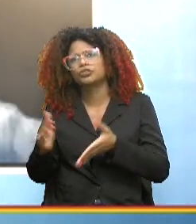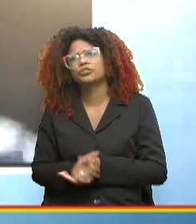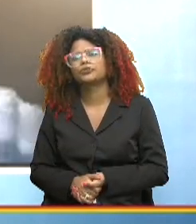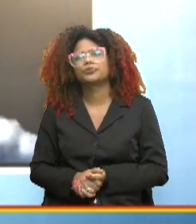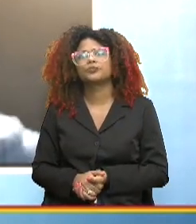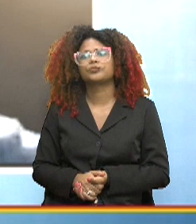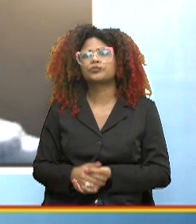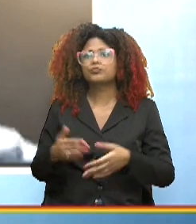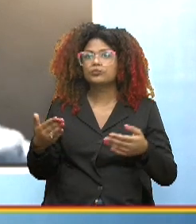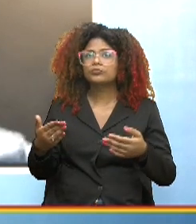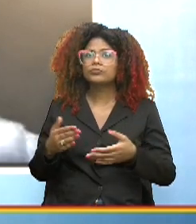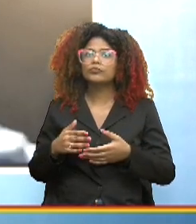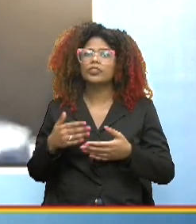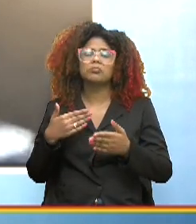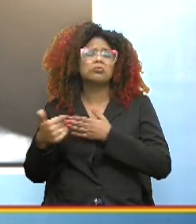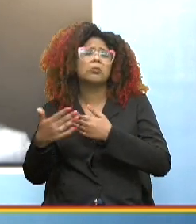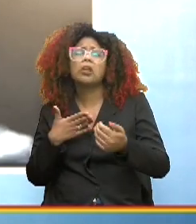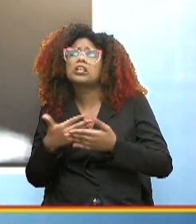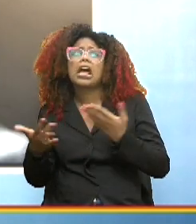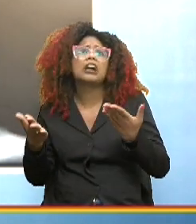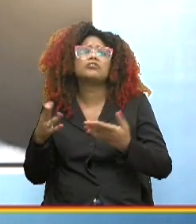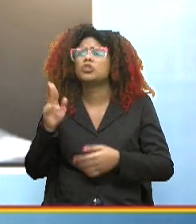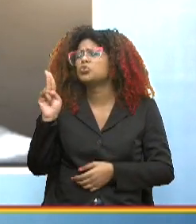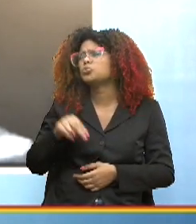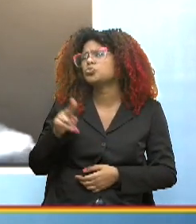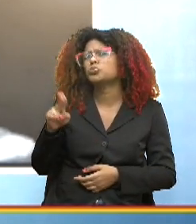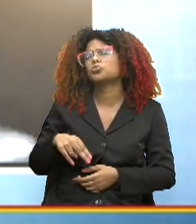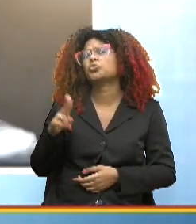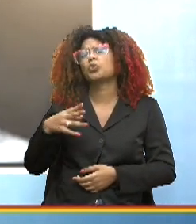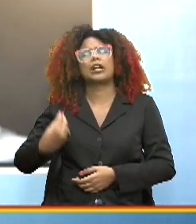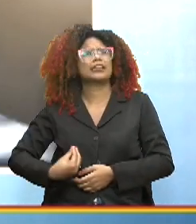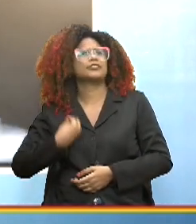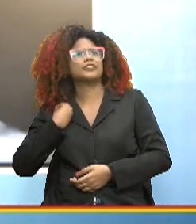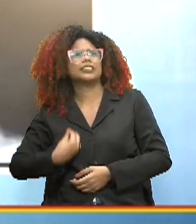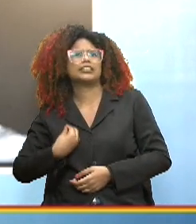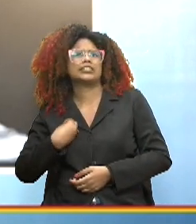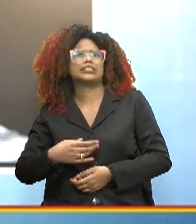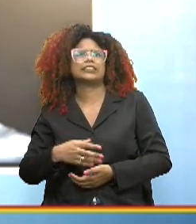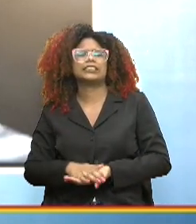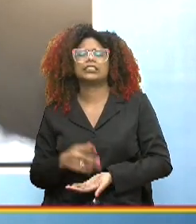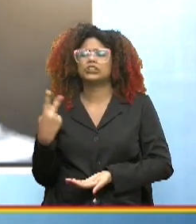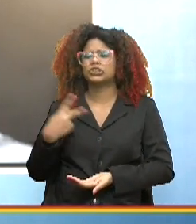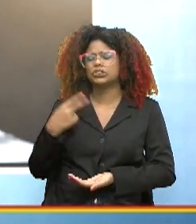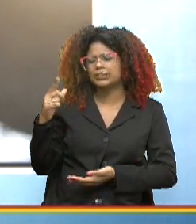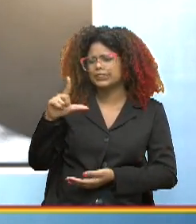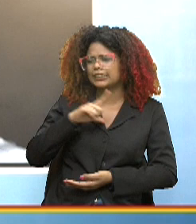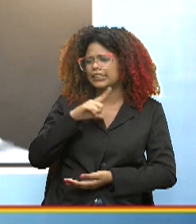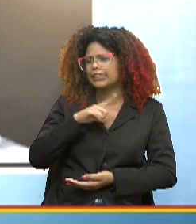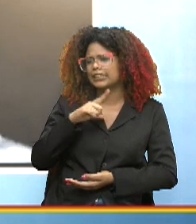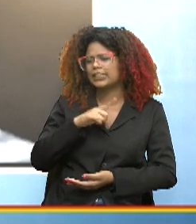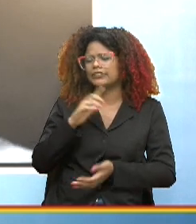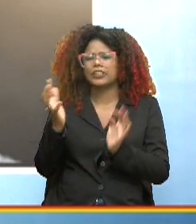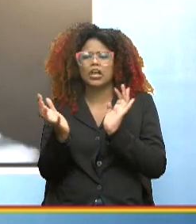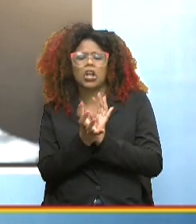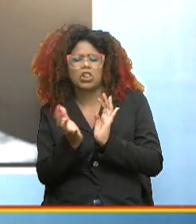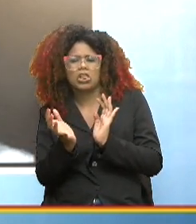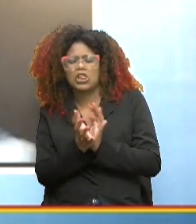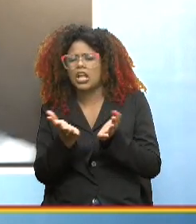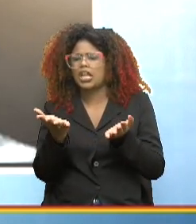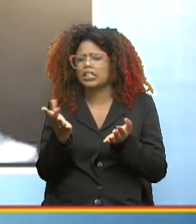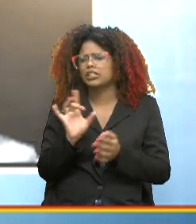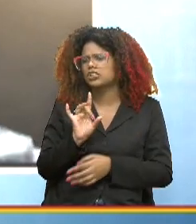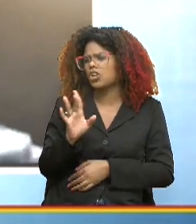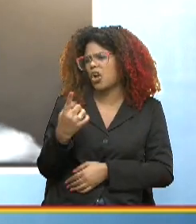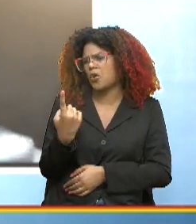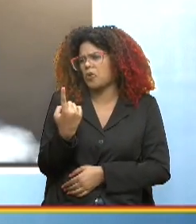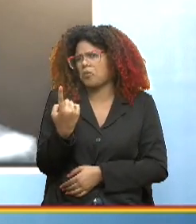para ele era indiferente e nunca nunca na vida eu a gente teve nada de colega de ter apenas